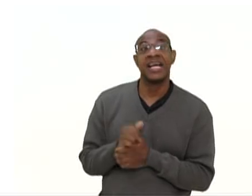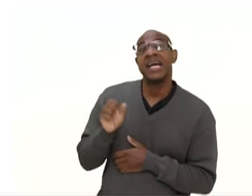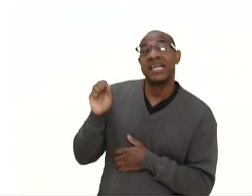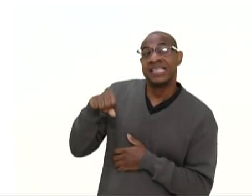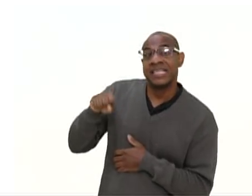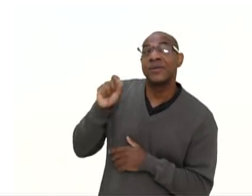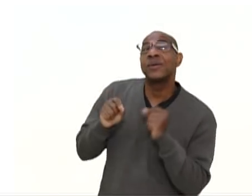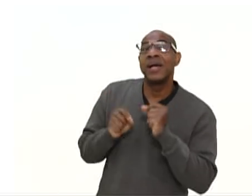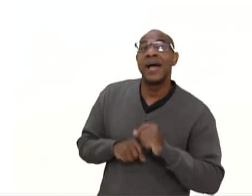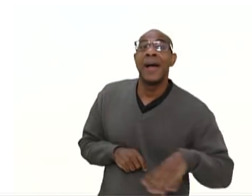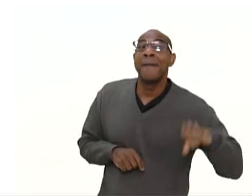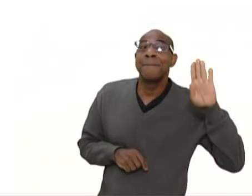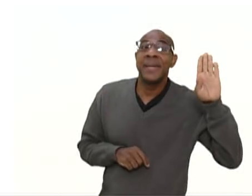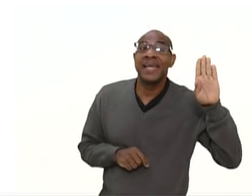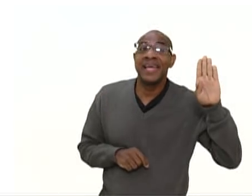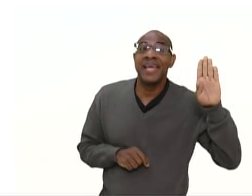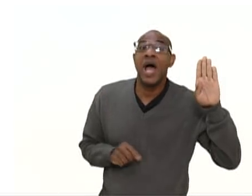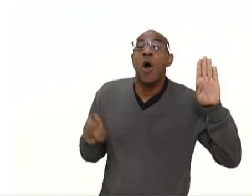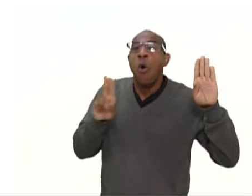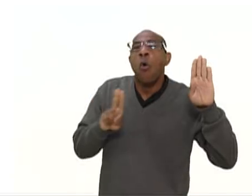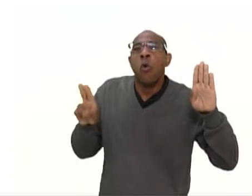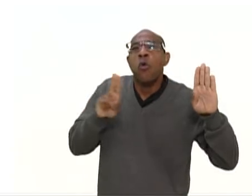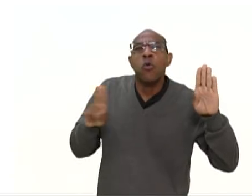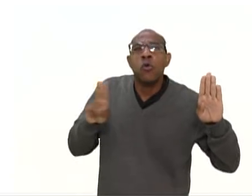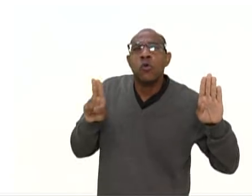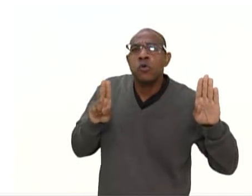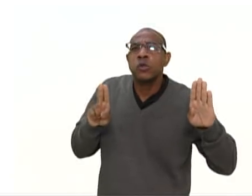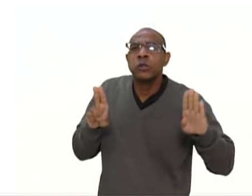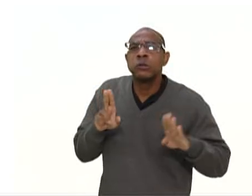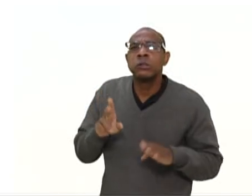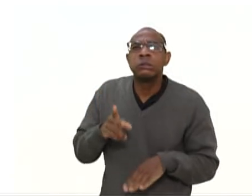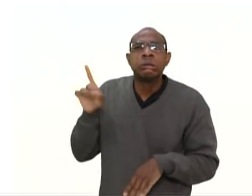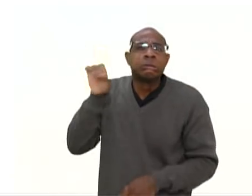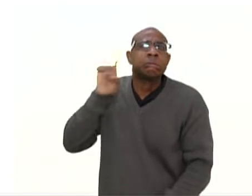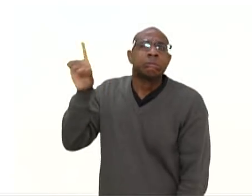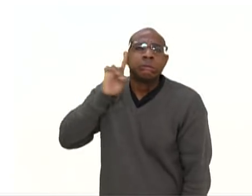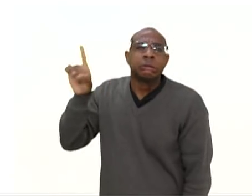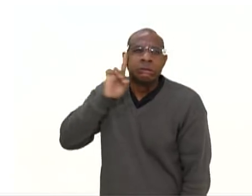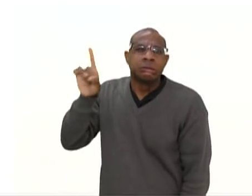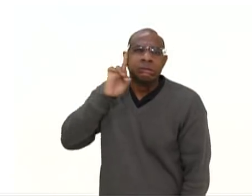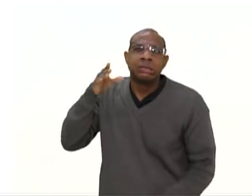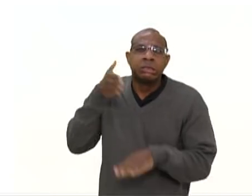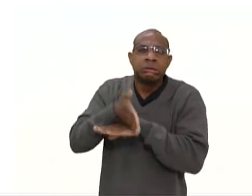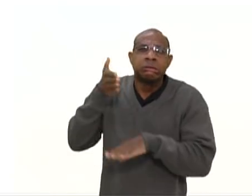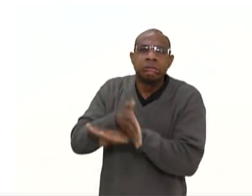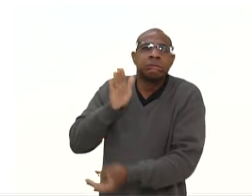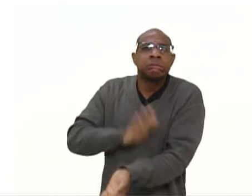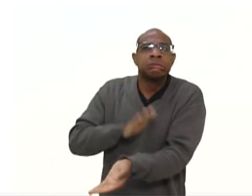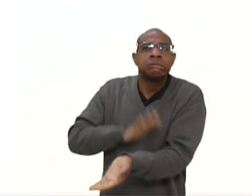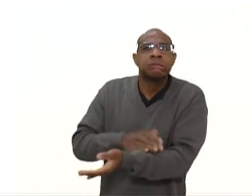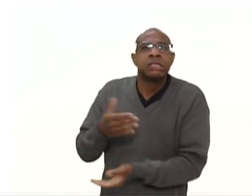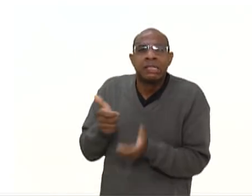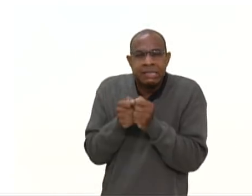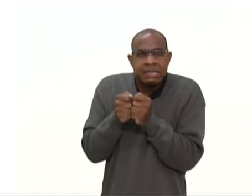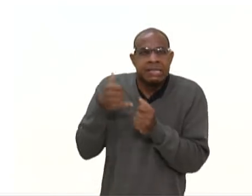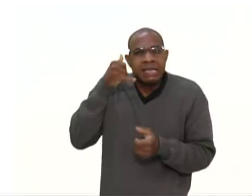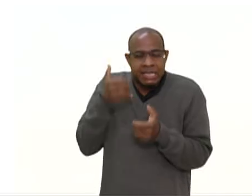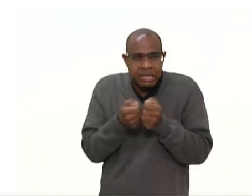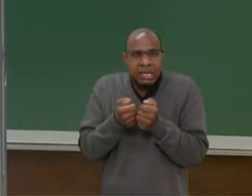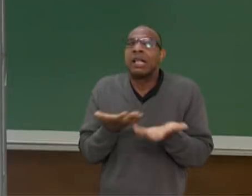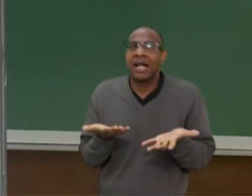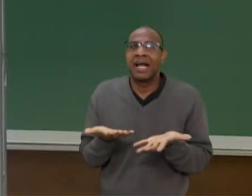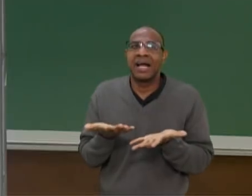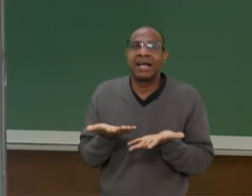Sim, é a letra B, o uso excessivo do celular. Então, isso que